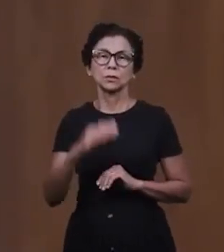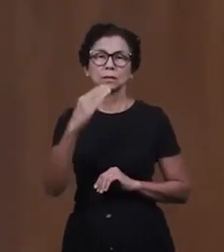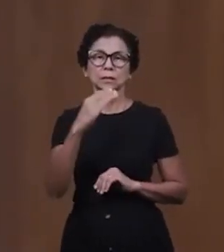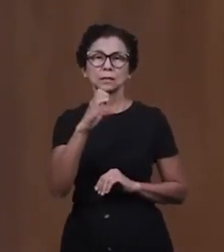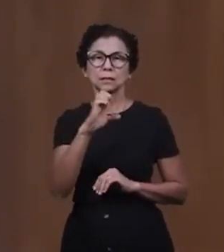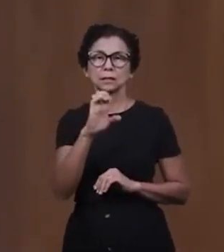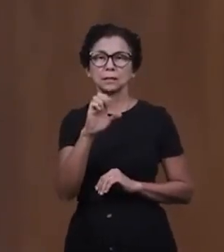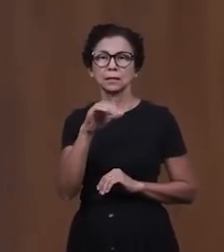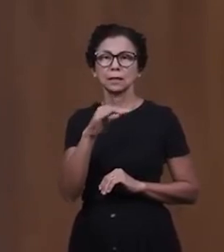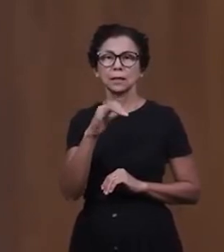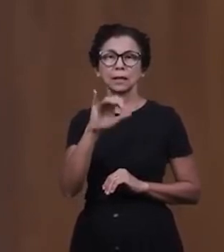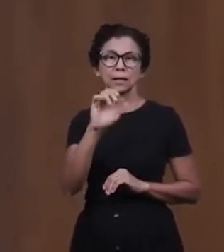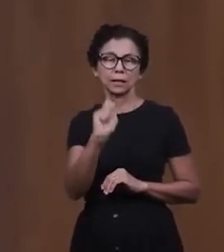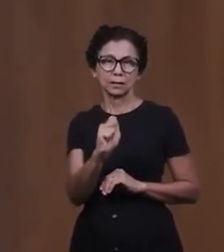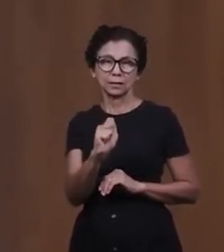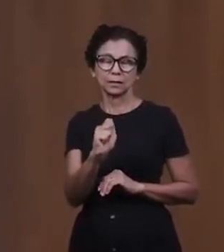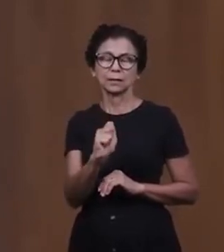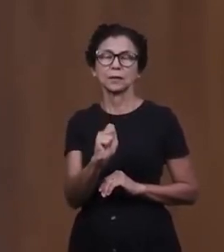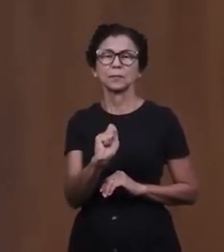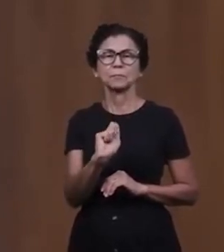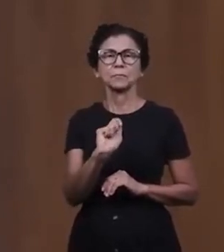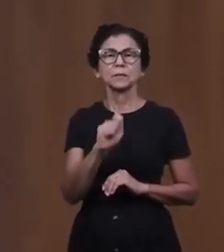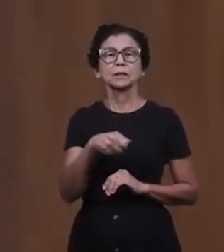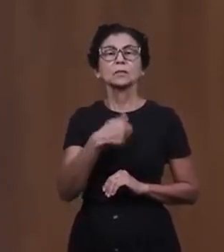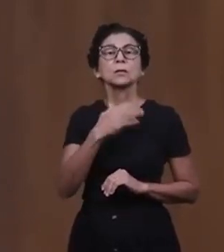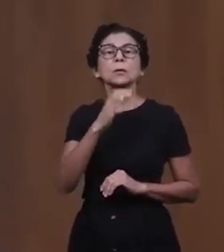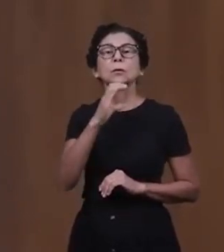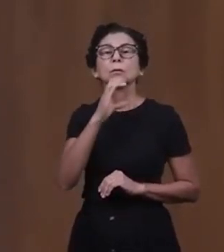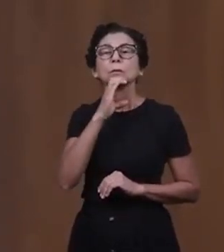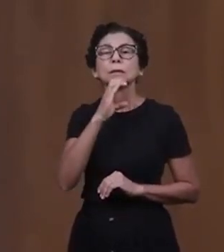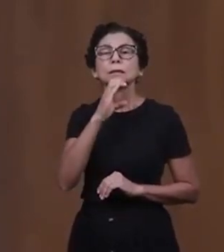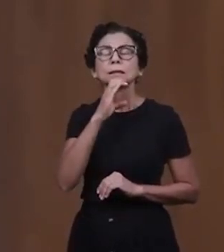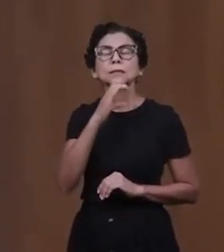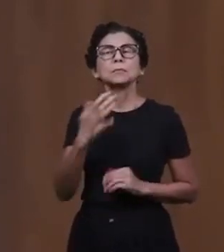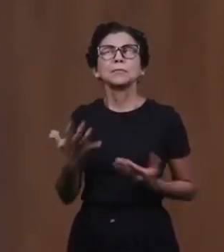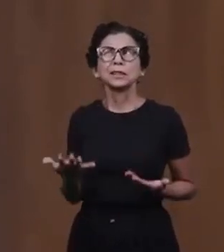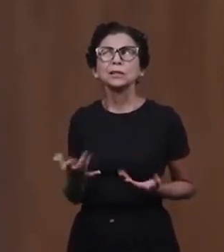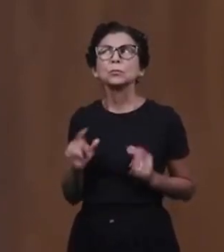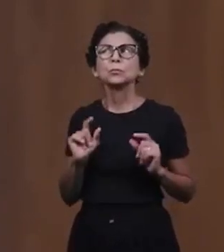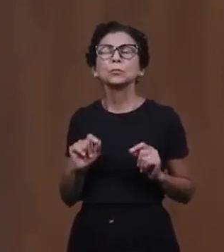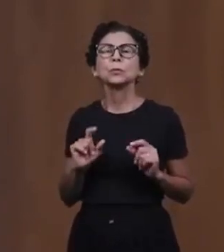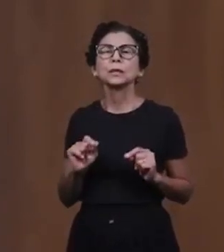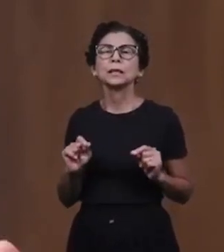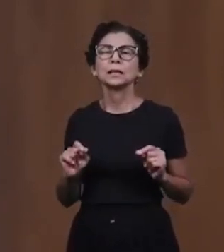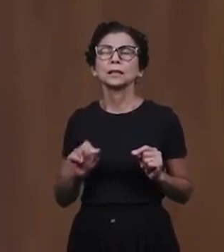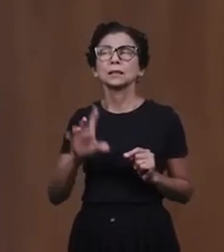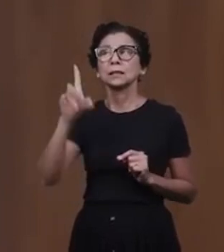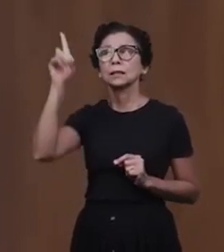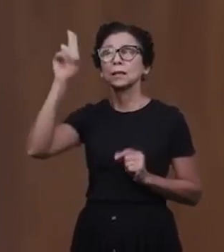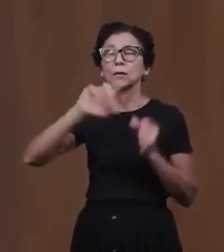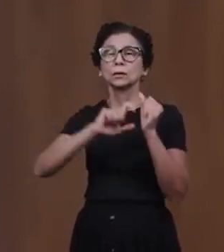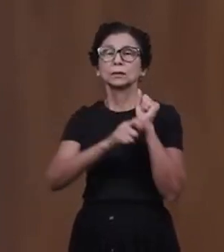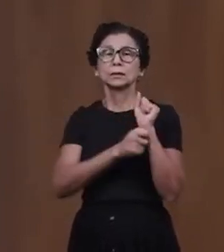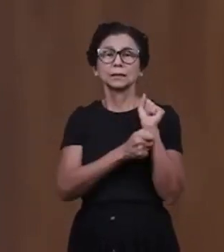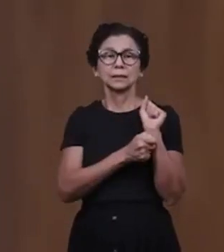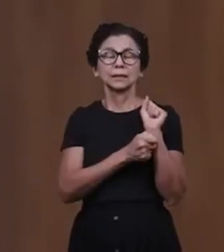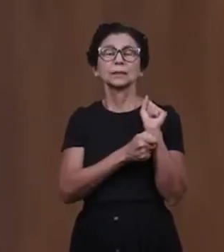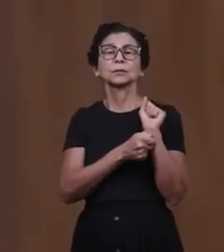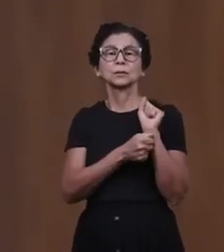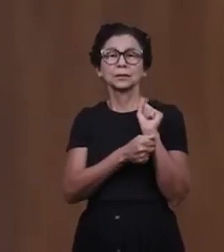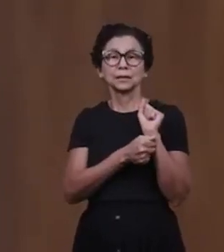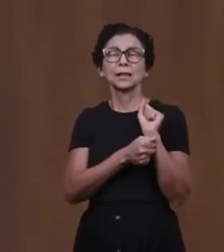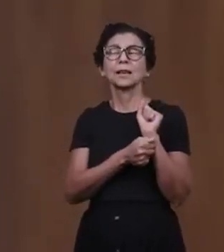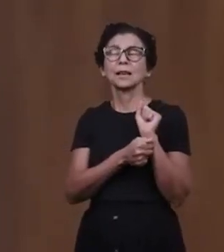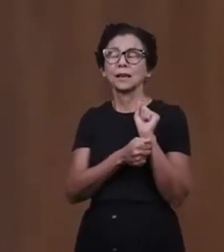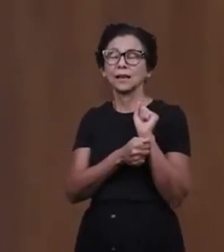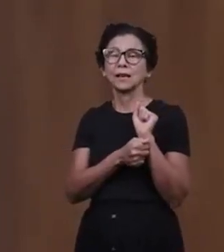Ciência é conhecimento. Conhecimento de quê? Conhecimento dos segredos de Deus, daquilo que é o mistério. E esse mistério de